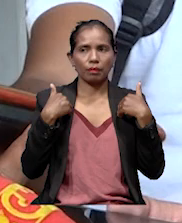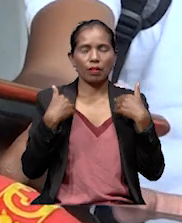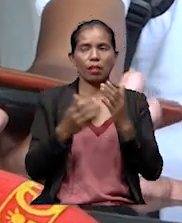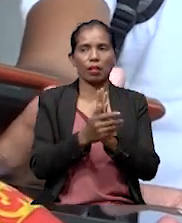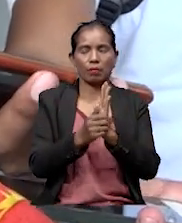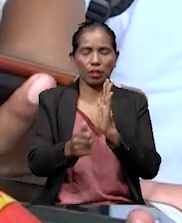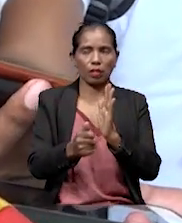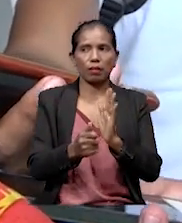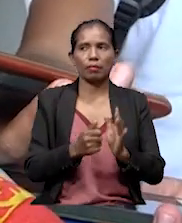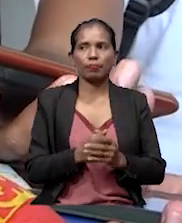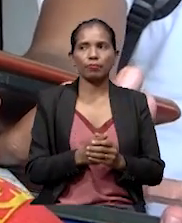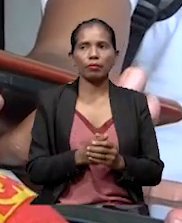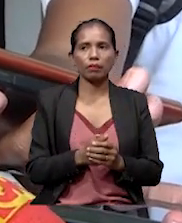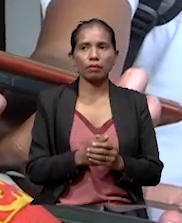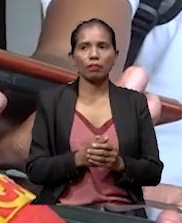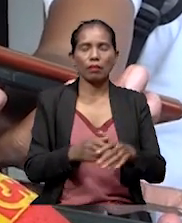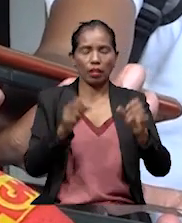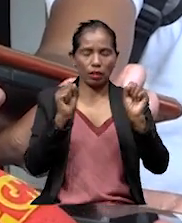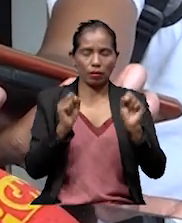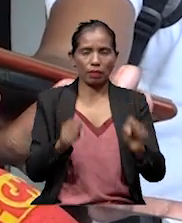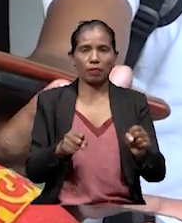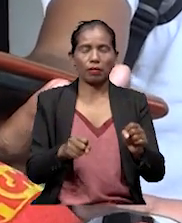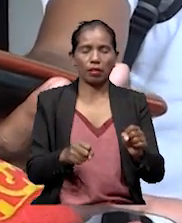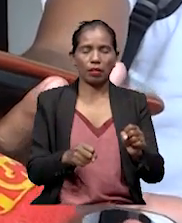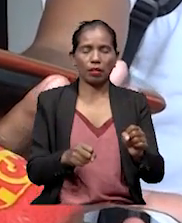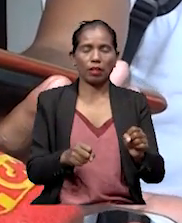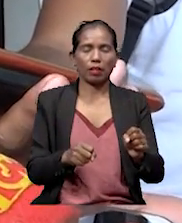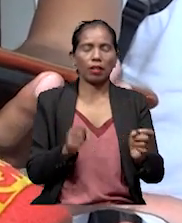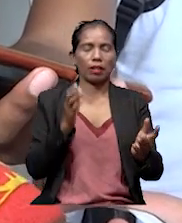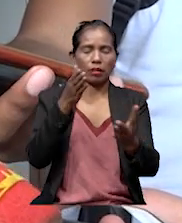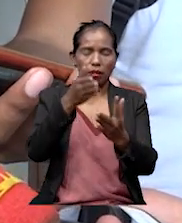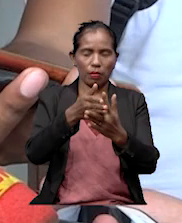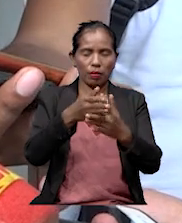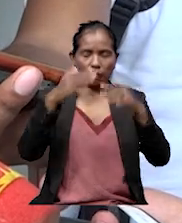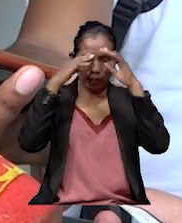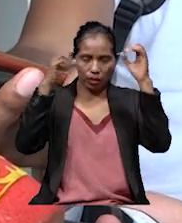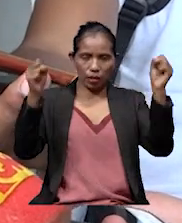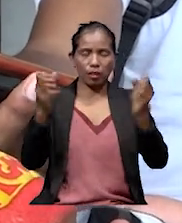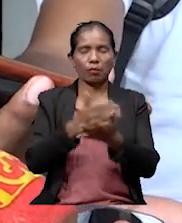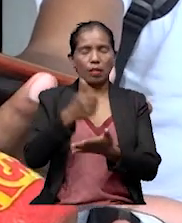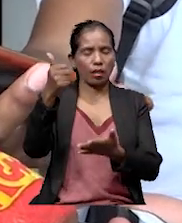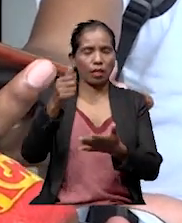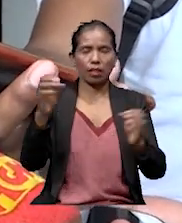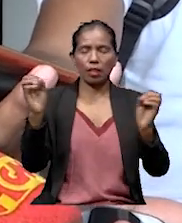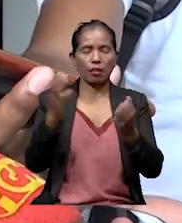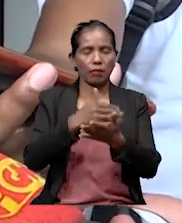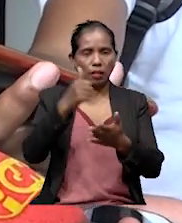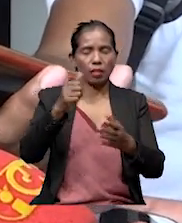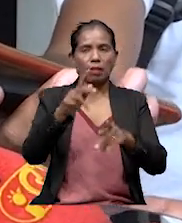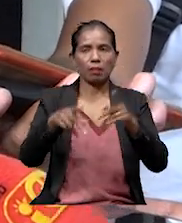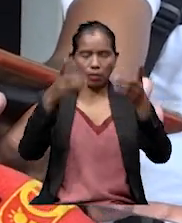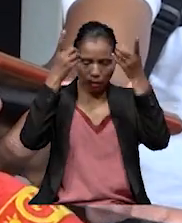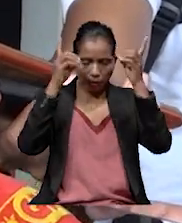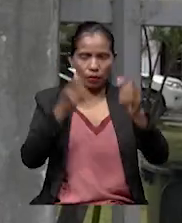capacidade na ton atubele concorre ba presa república manan la manan ne povo makrisidi. Tuir dado